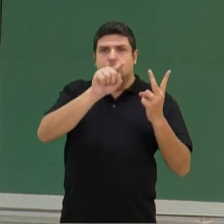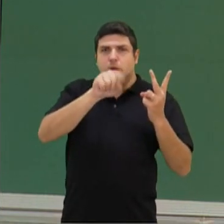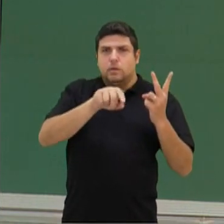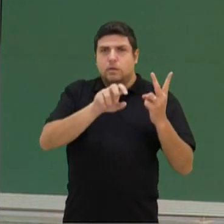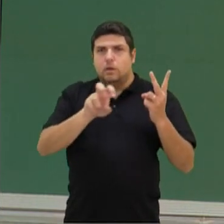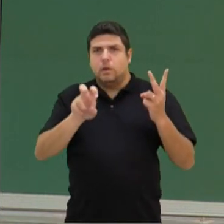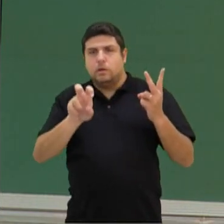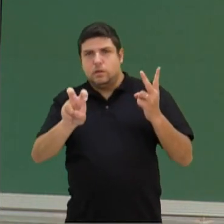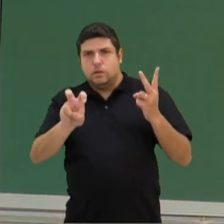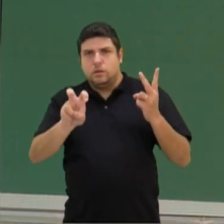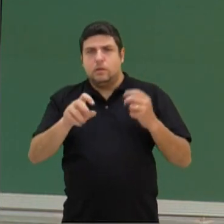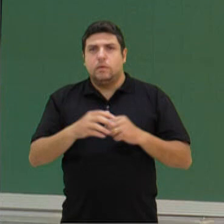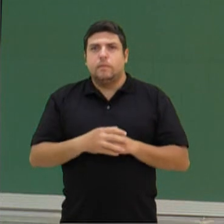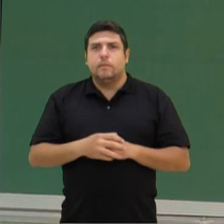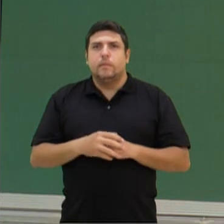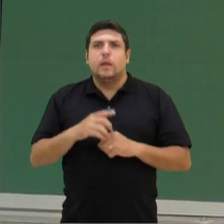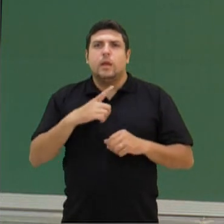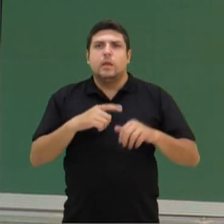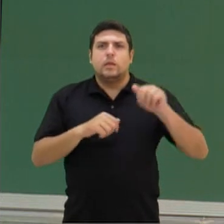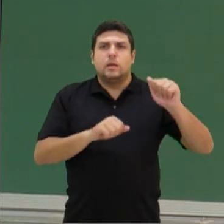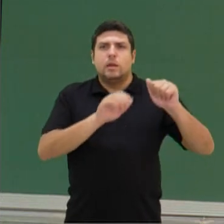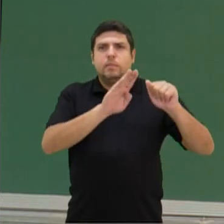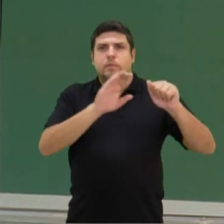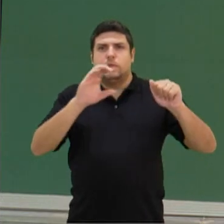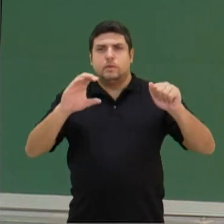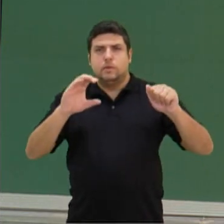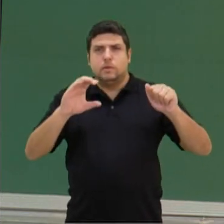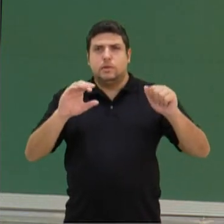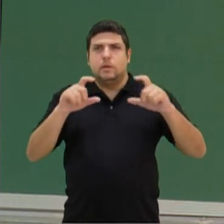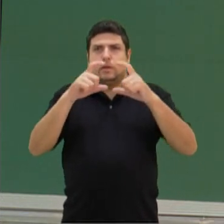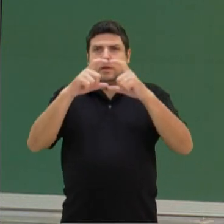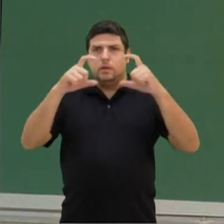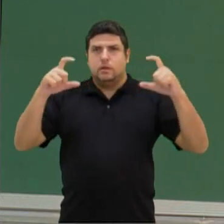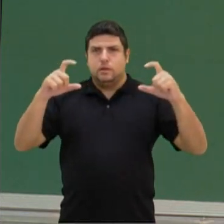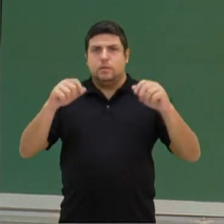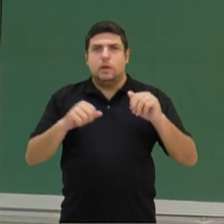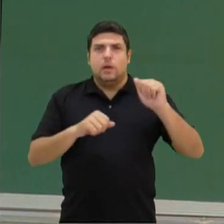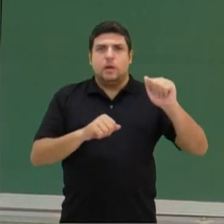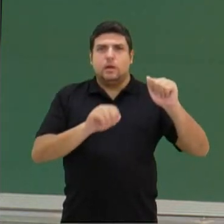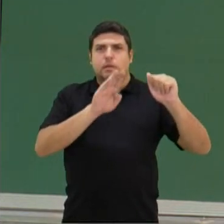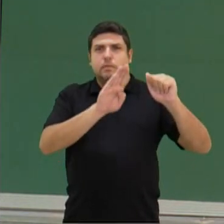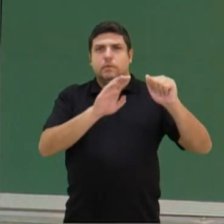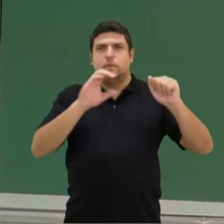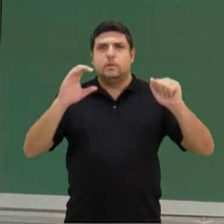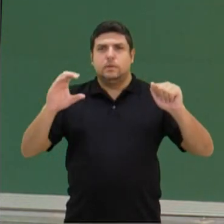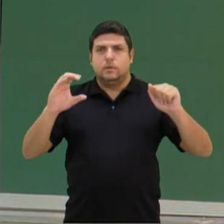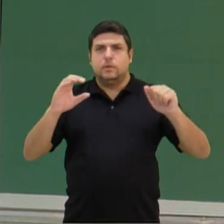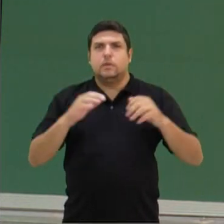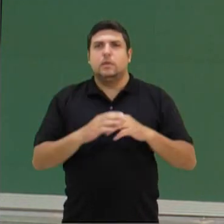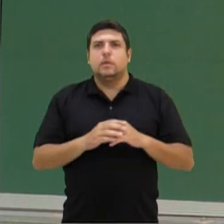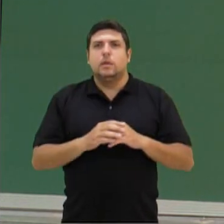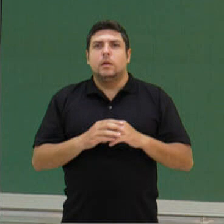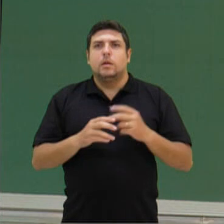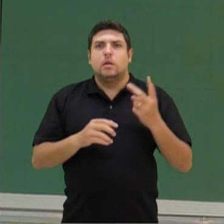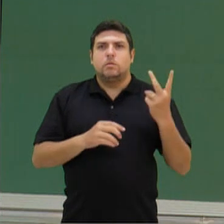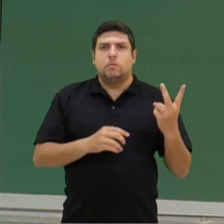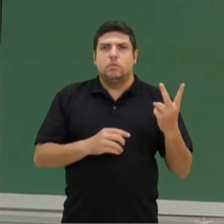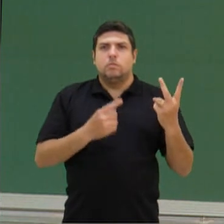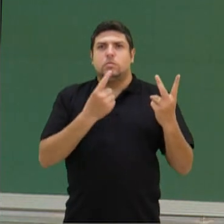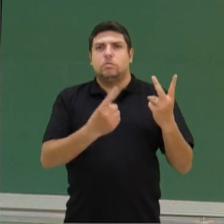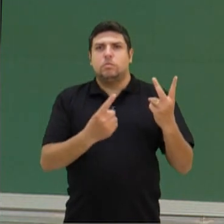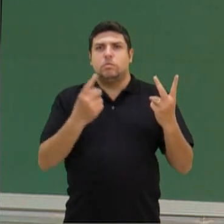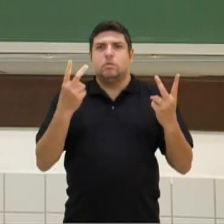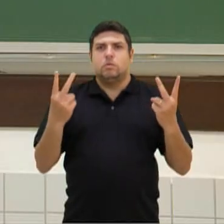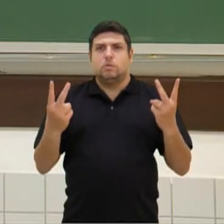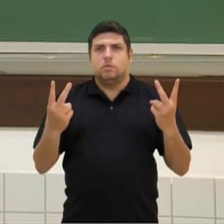da equação da reta, obtemos A, B e C. Da equação da reta, lá, A, B, C. 2, 1 e 2. Temos